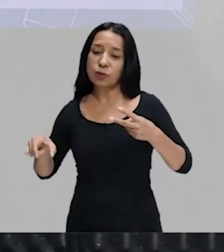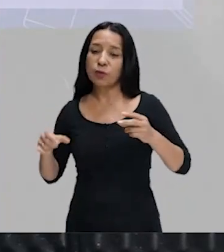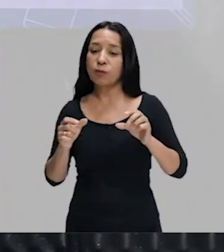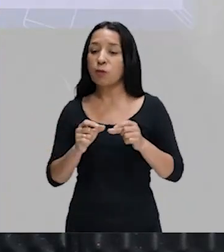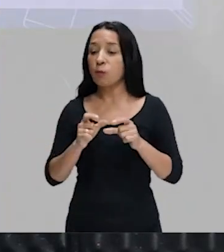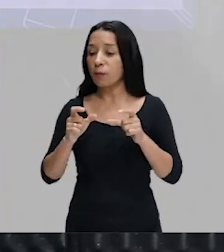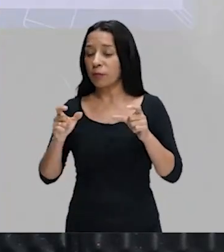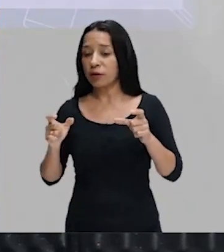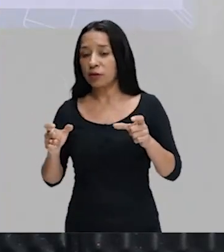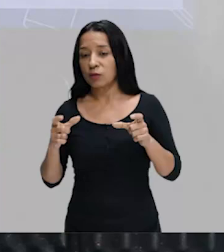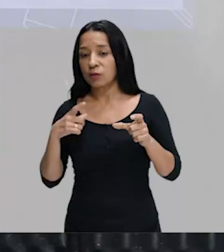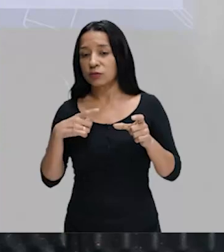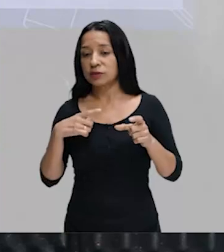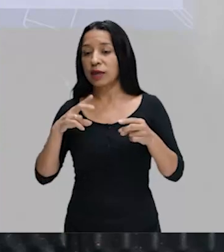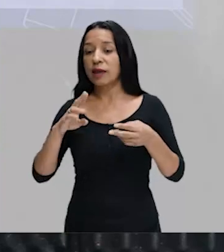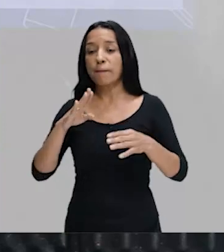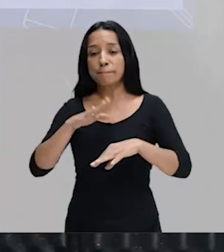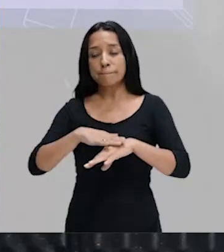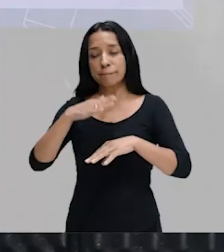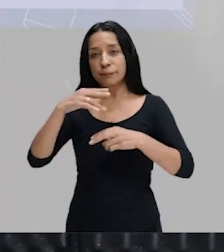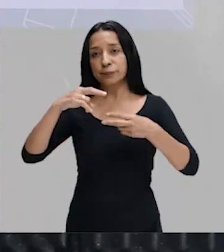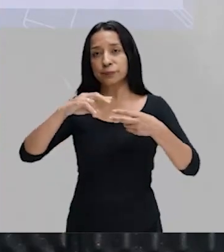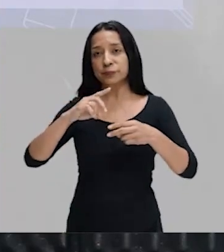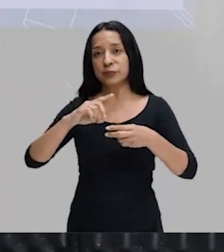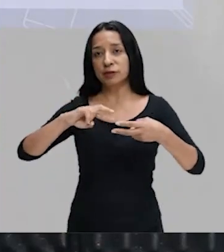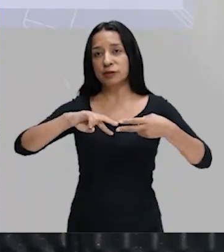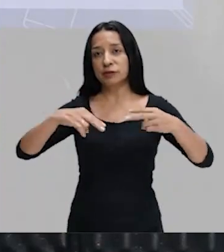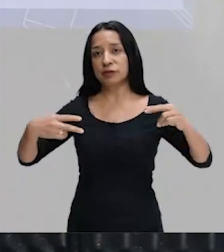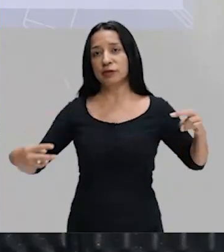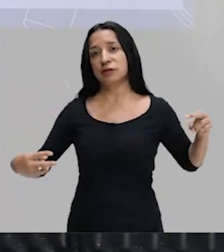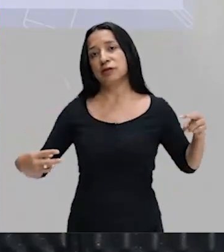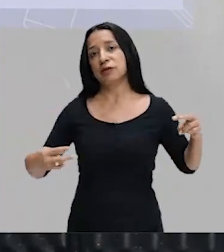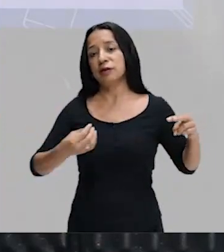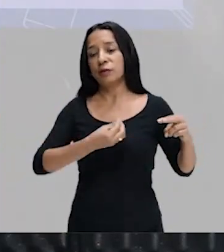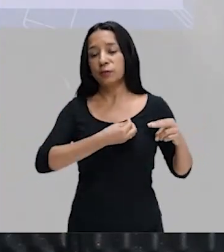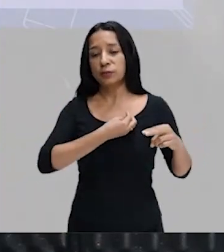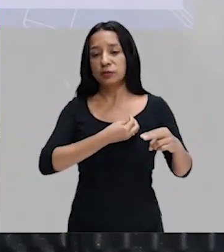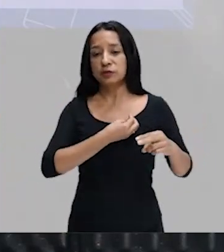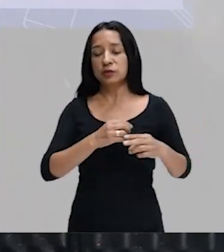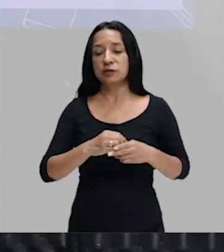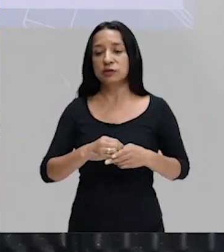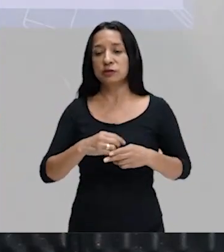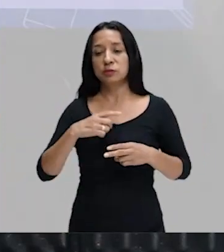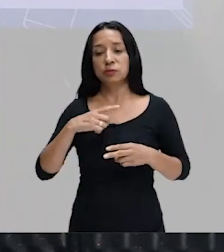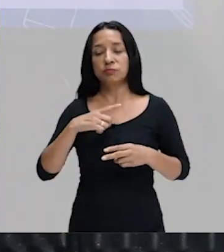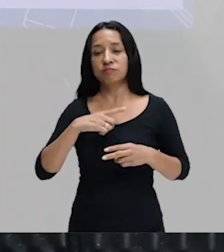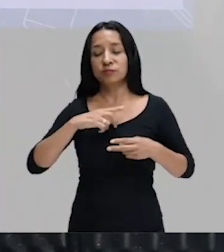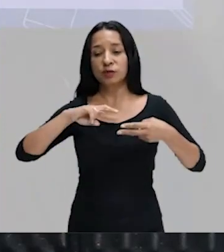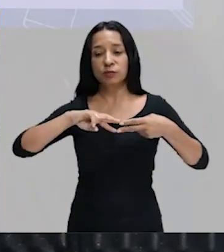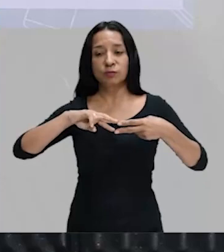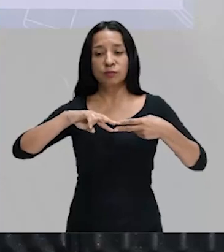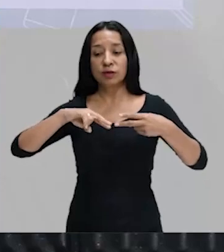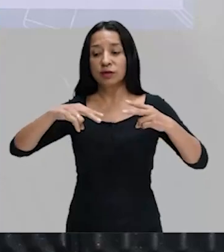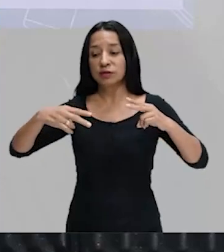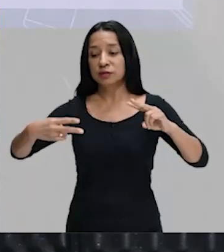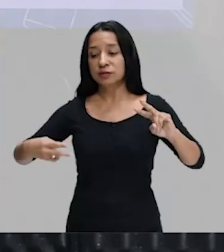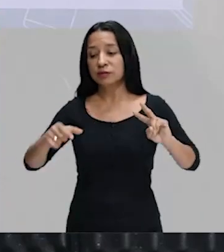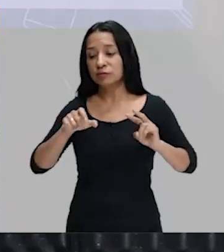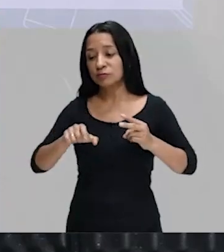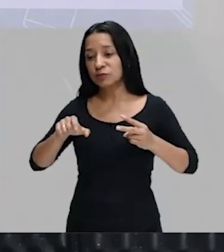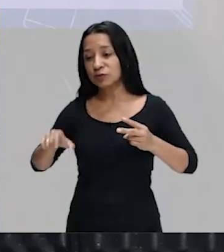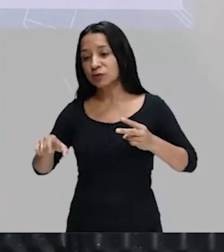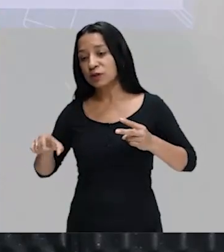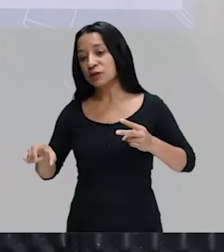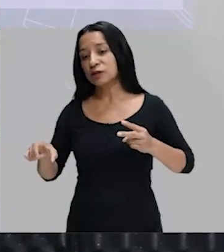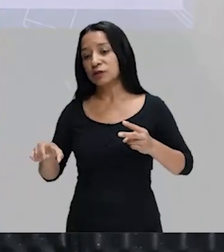tem mais DNA presente, consequentemente vai ter mais genes que vão codificar muitas características